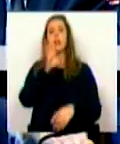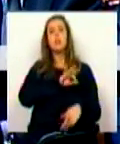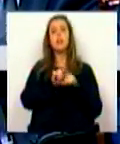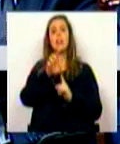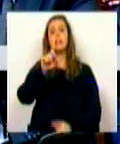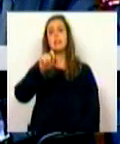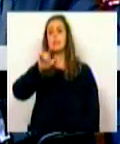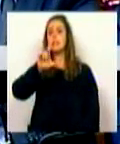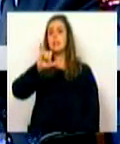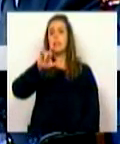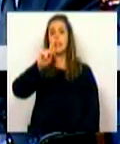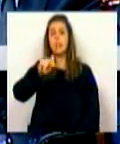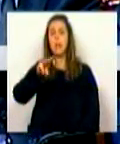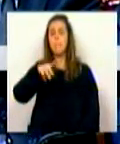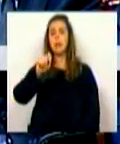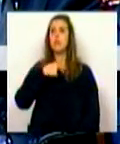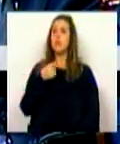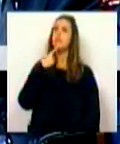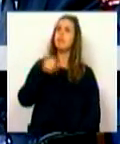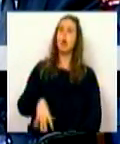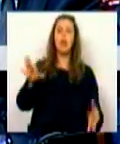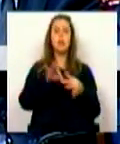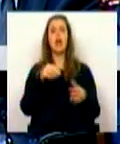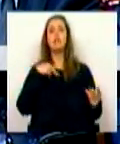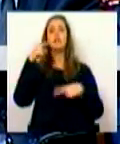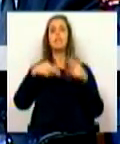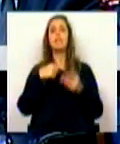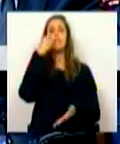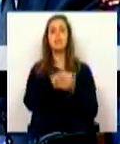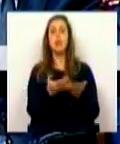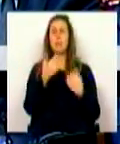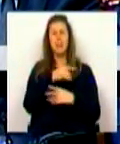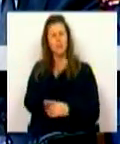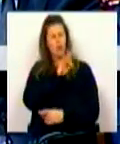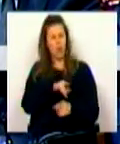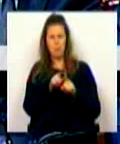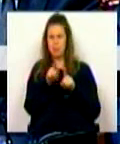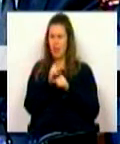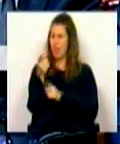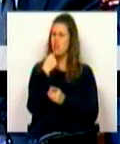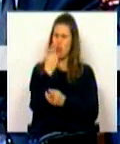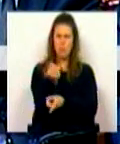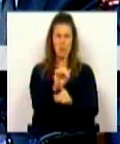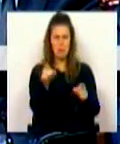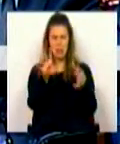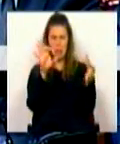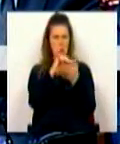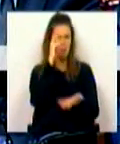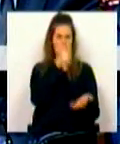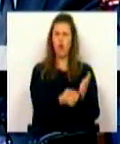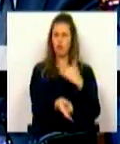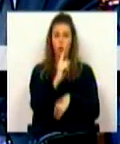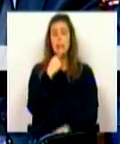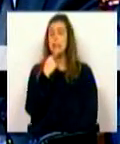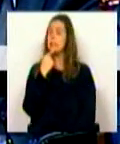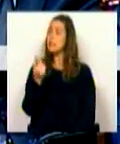Meireles retomou o tema da carga fiscal. Mas, senhora deputada, ninguém disse que não tem a ver com impostos. O